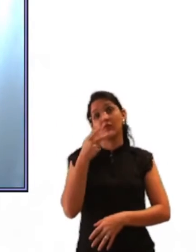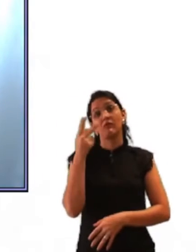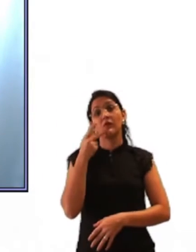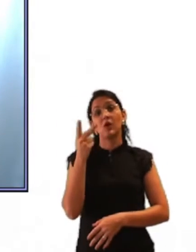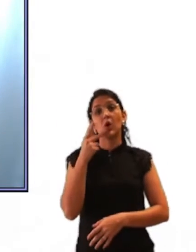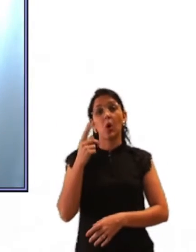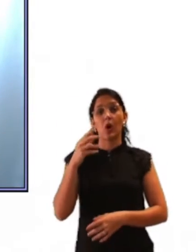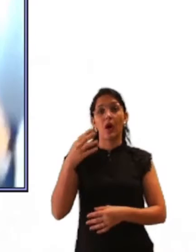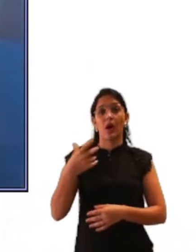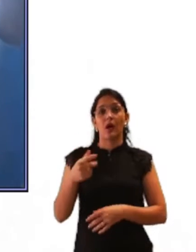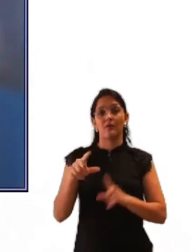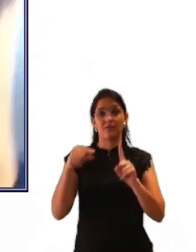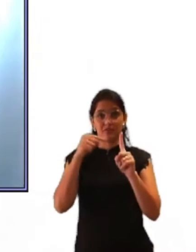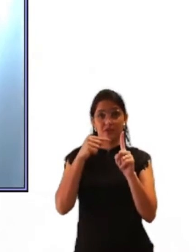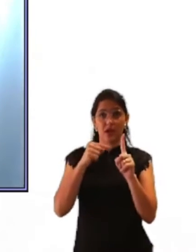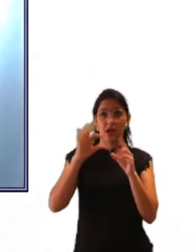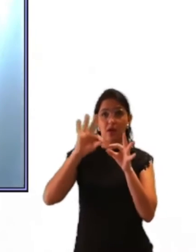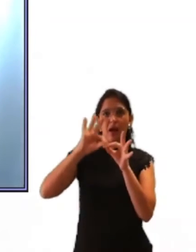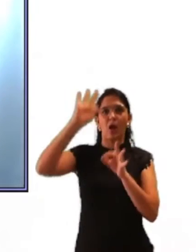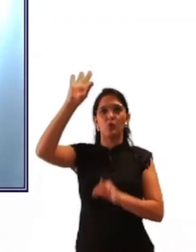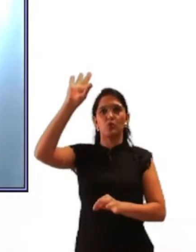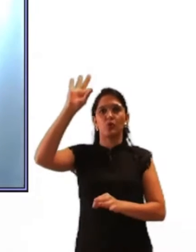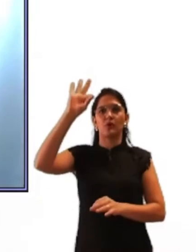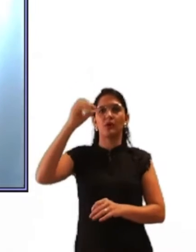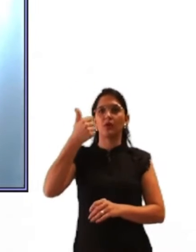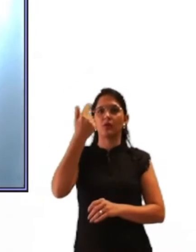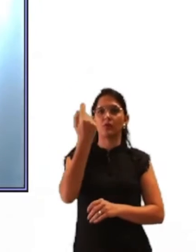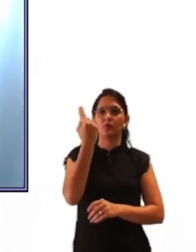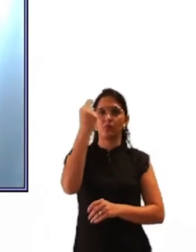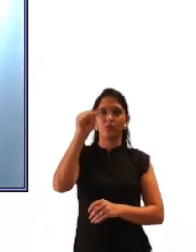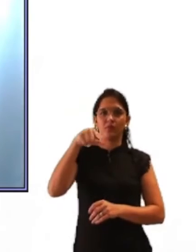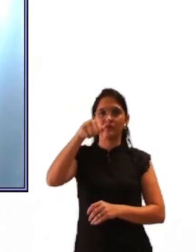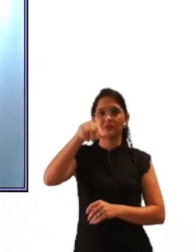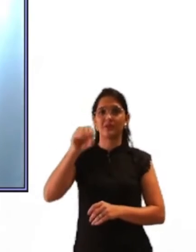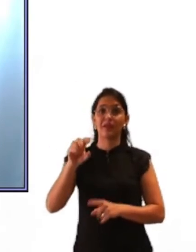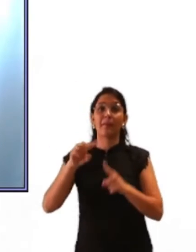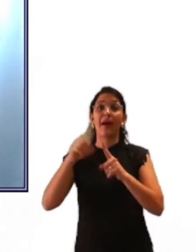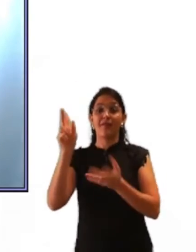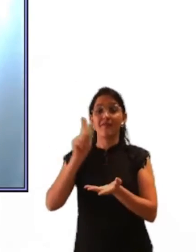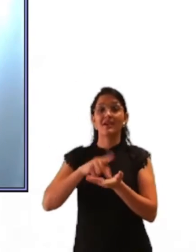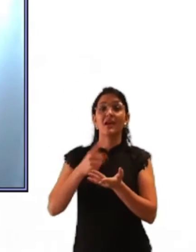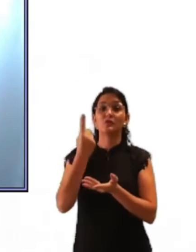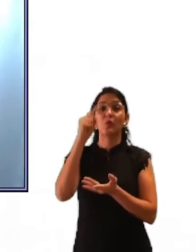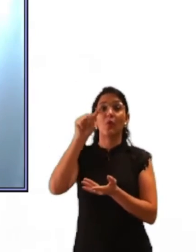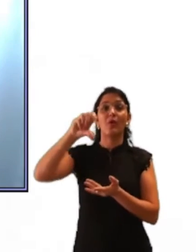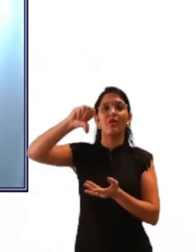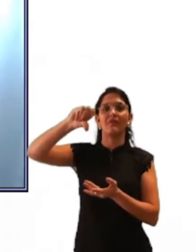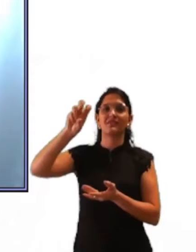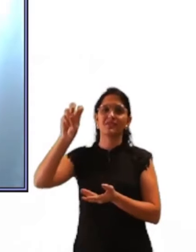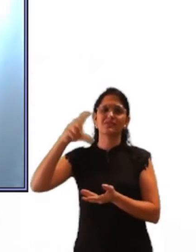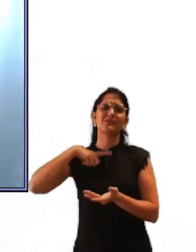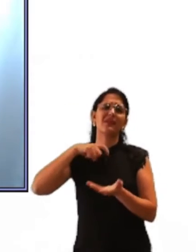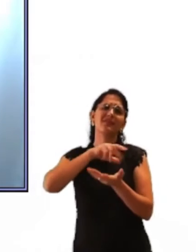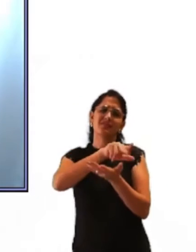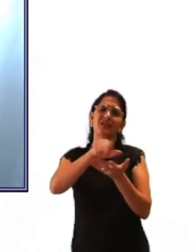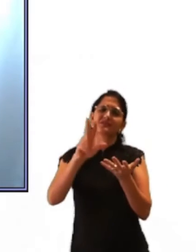tinha 1,70 m e, na verdade, ele tinha 1,95 m. E isso tem vários. Um